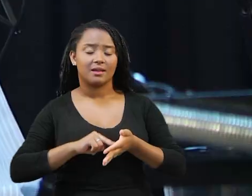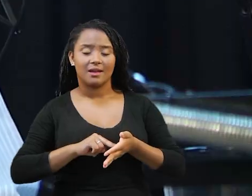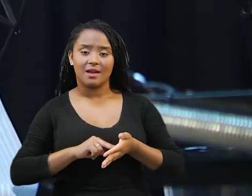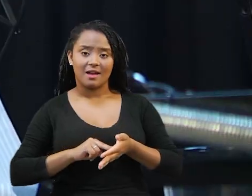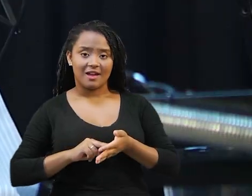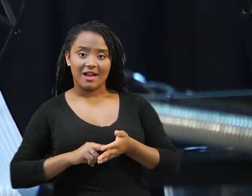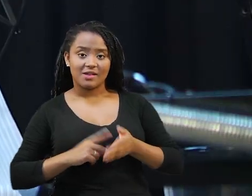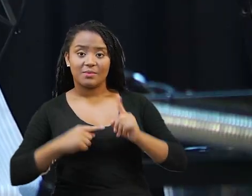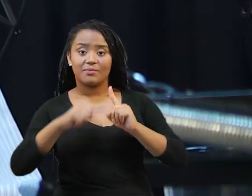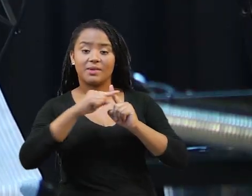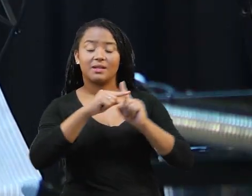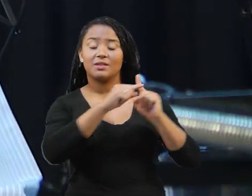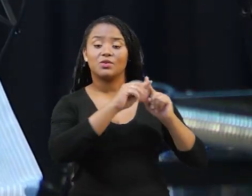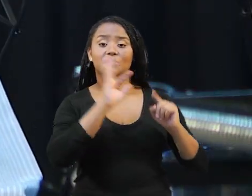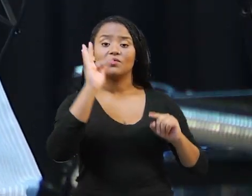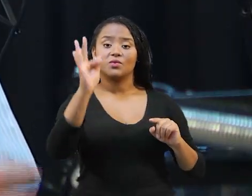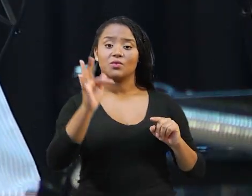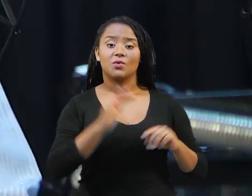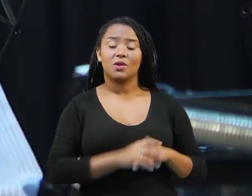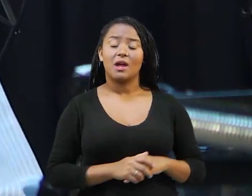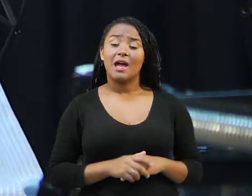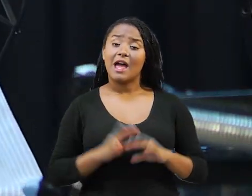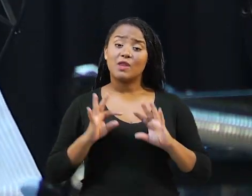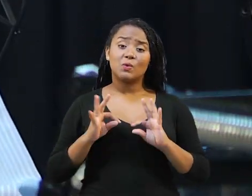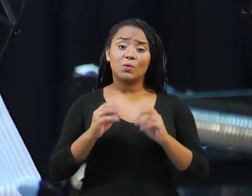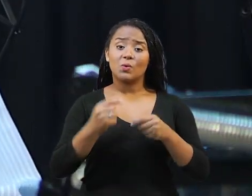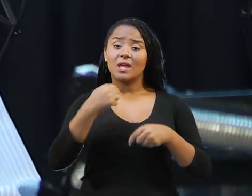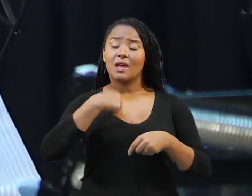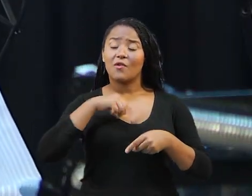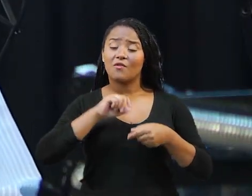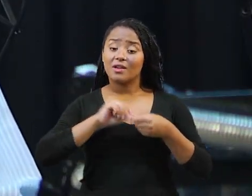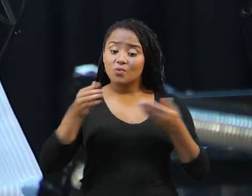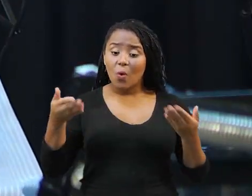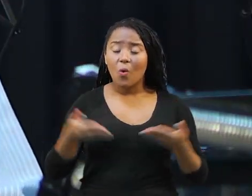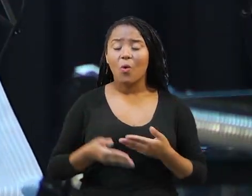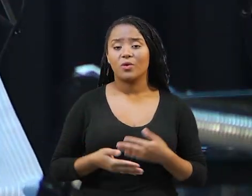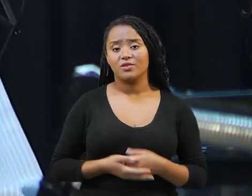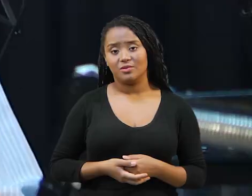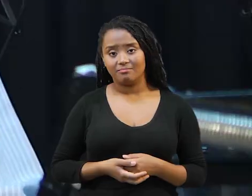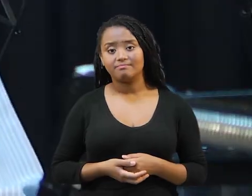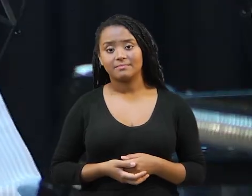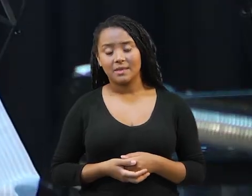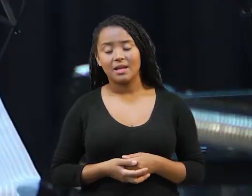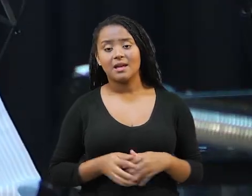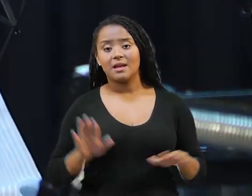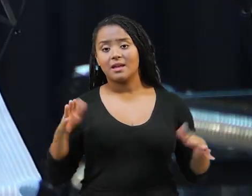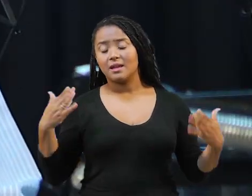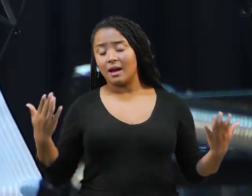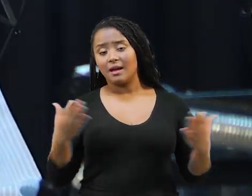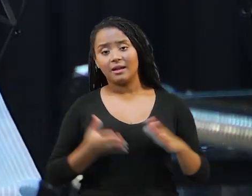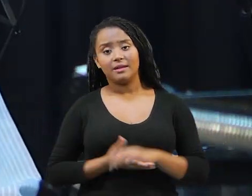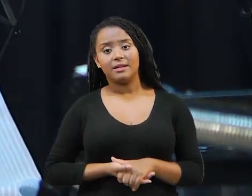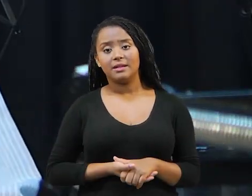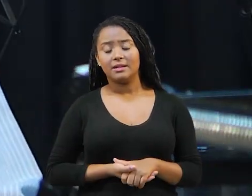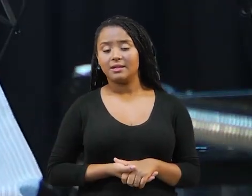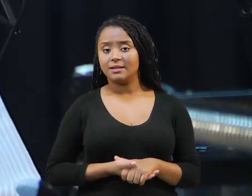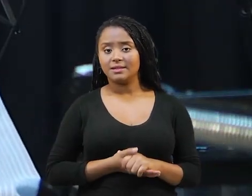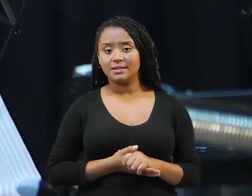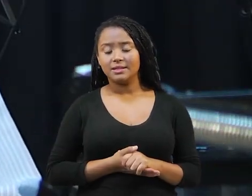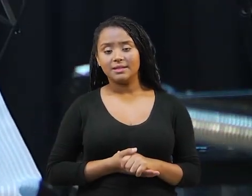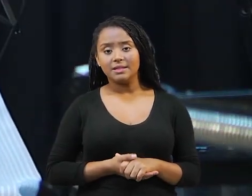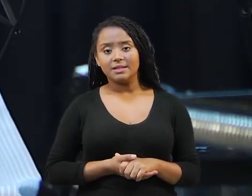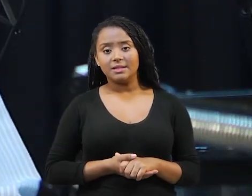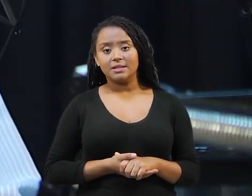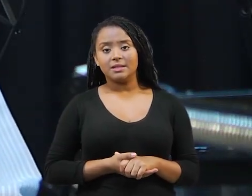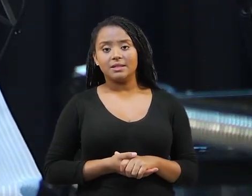está plantando hoje. Então eu penso plantar da melhor forma possível e aí o futuro, a reserva,